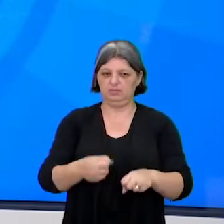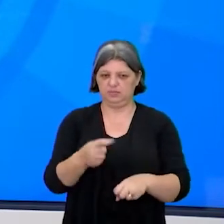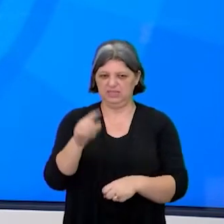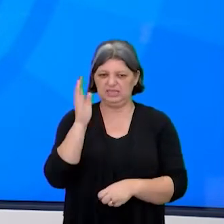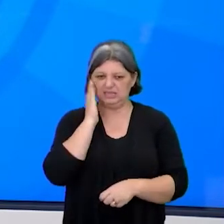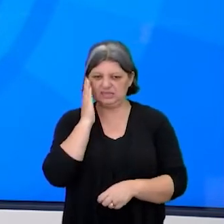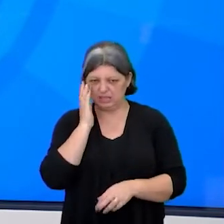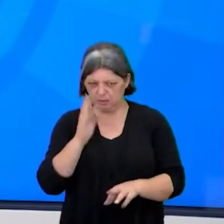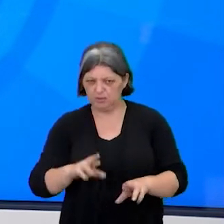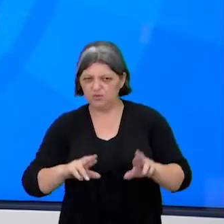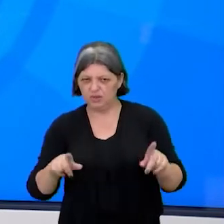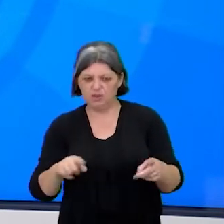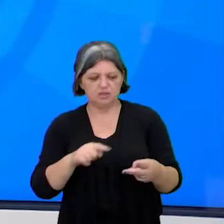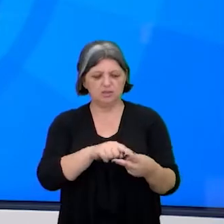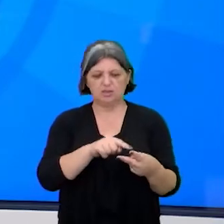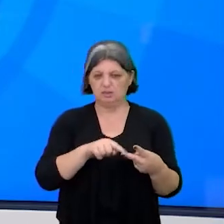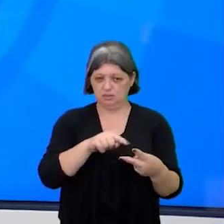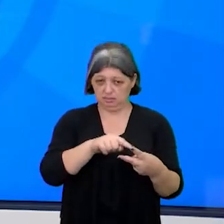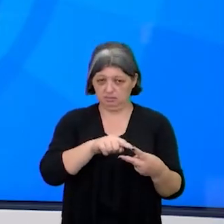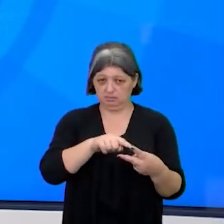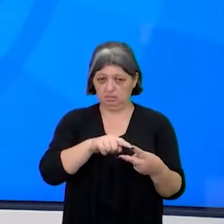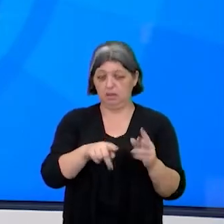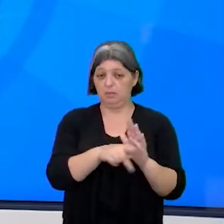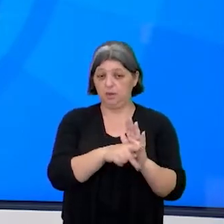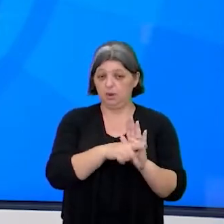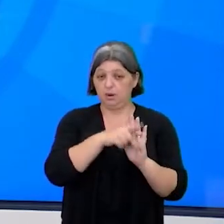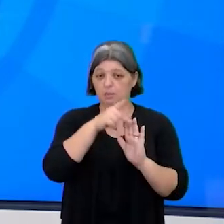sabe então a diferença entre patrimônio,